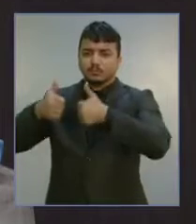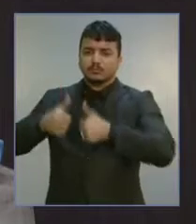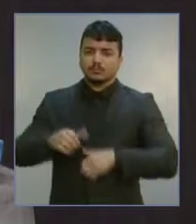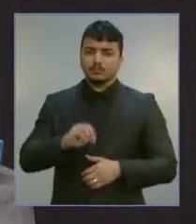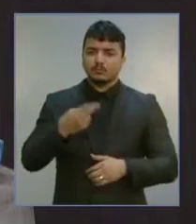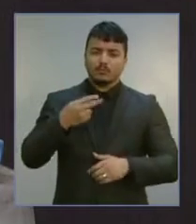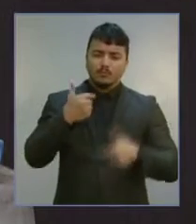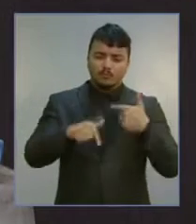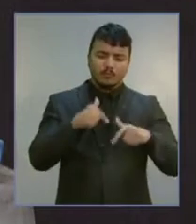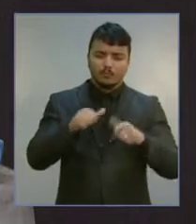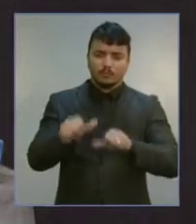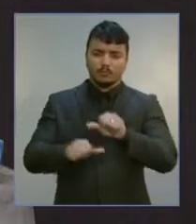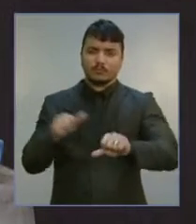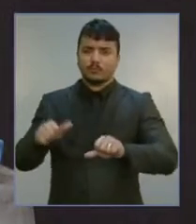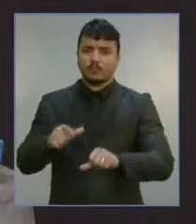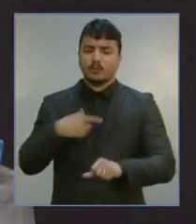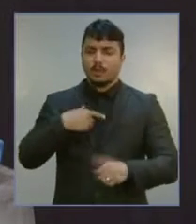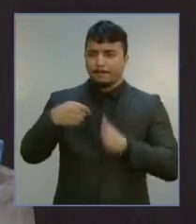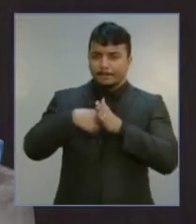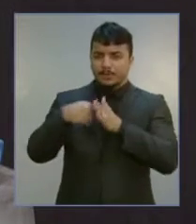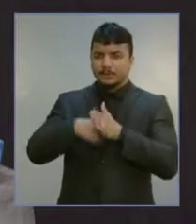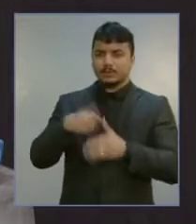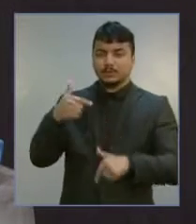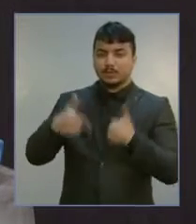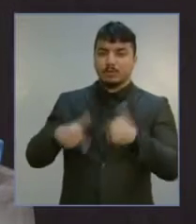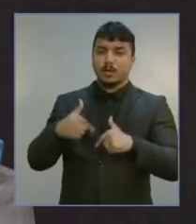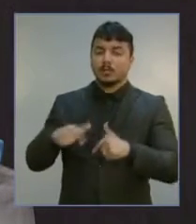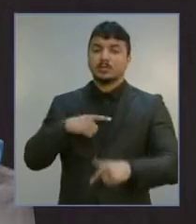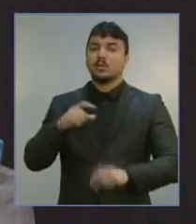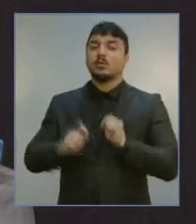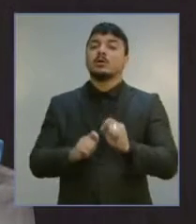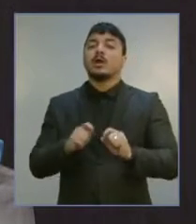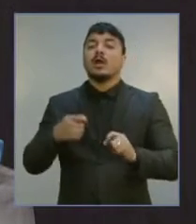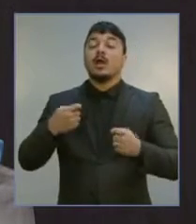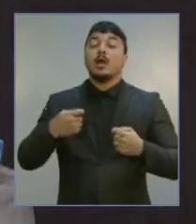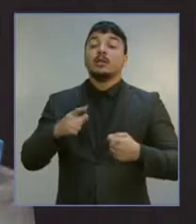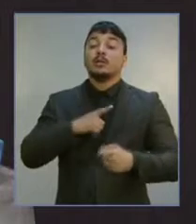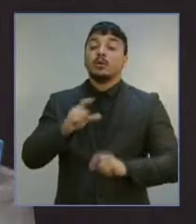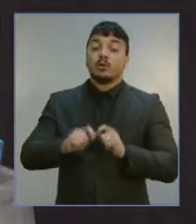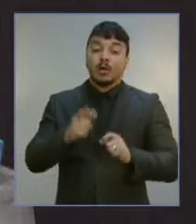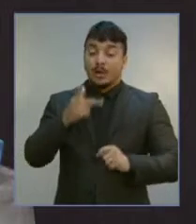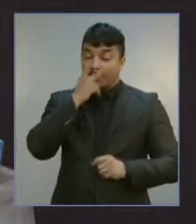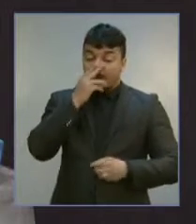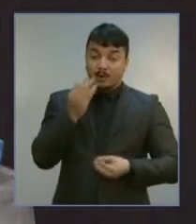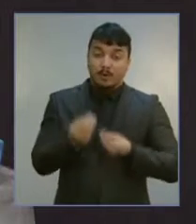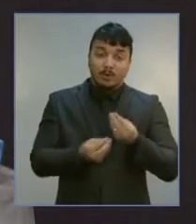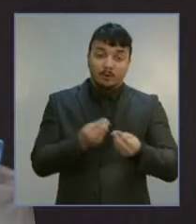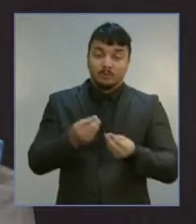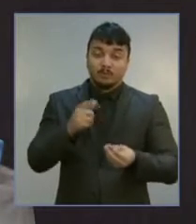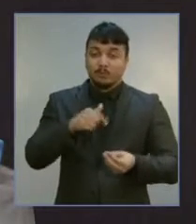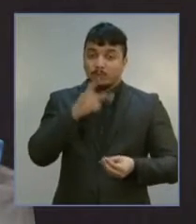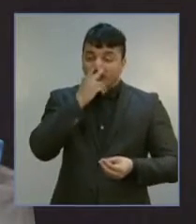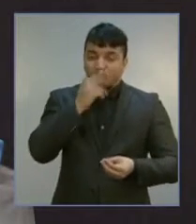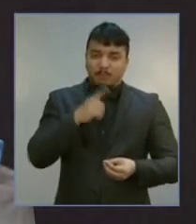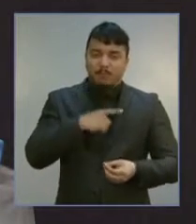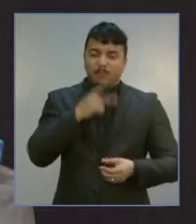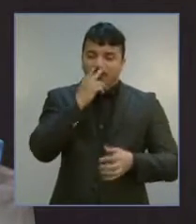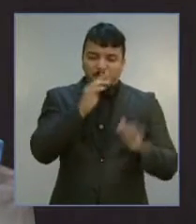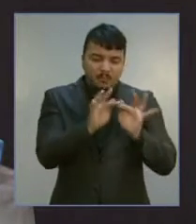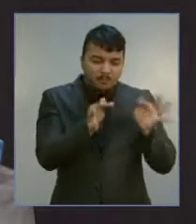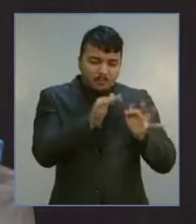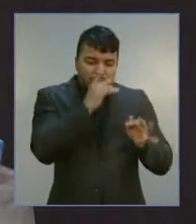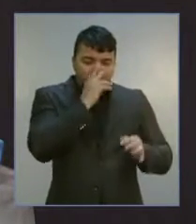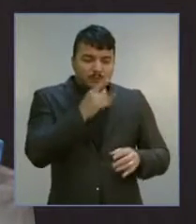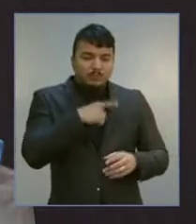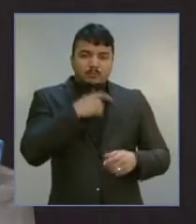depende da pesquisa de emprego isso quer dizer que você vai ter um instrumento mais fragilizado no